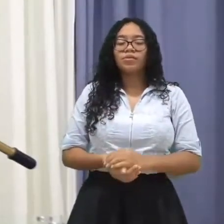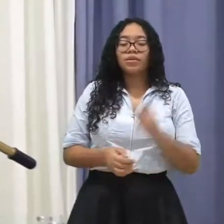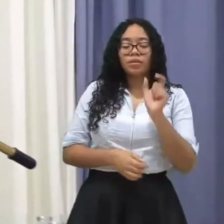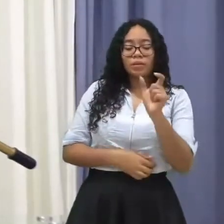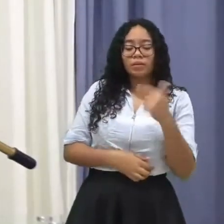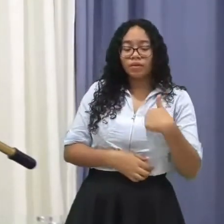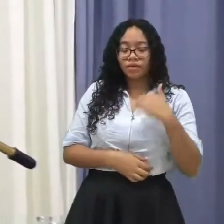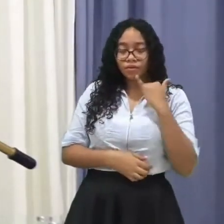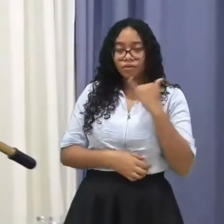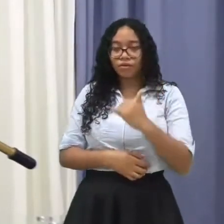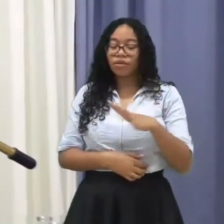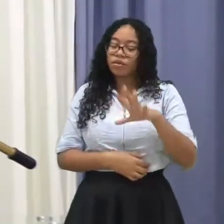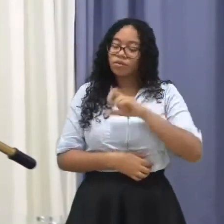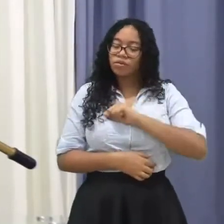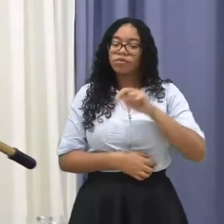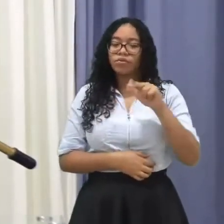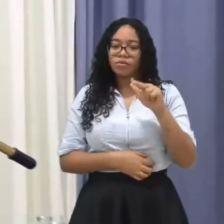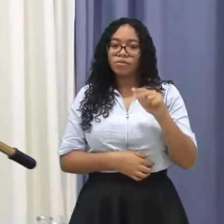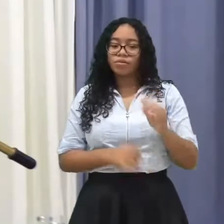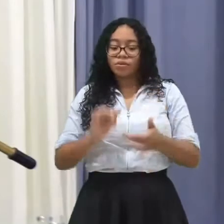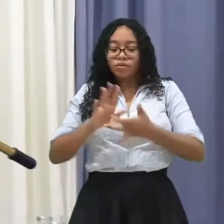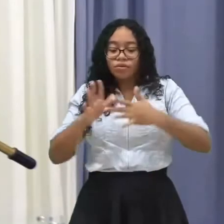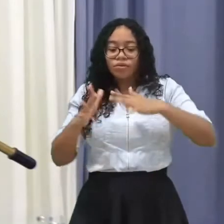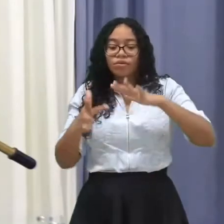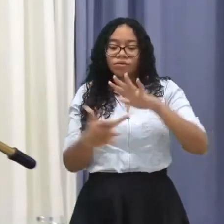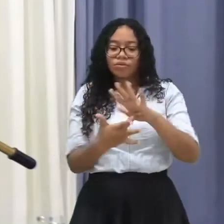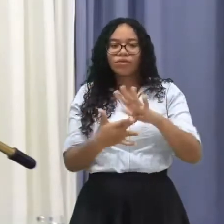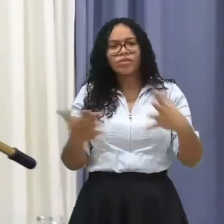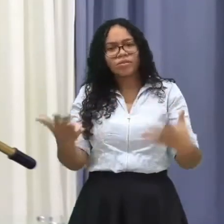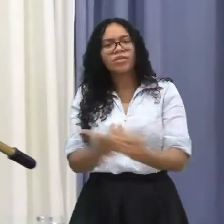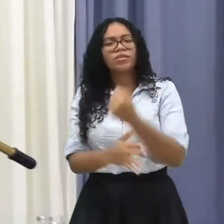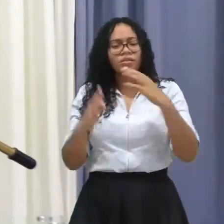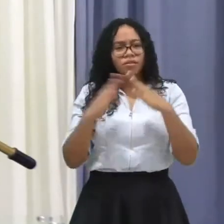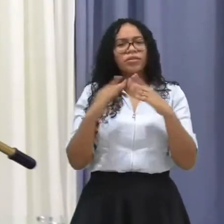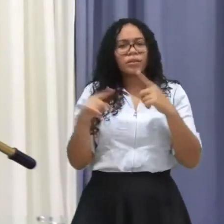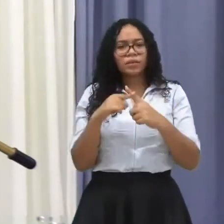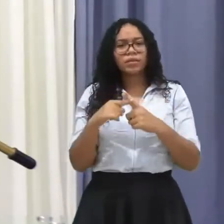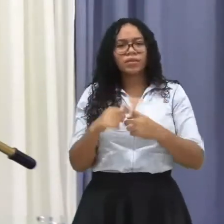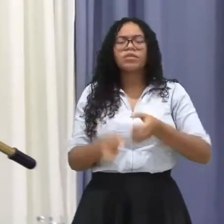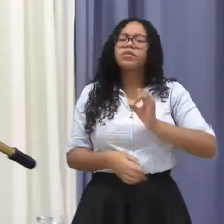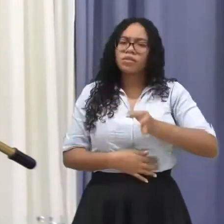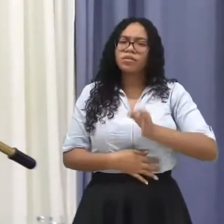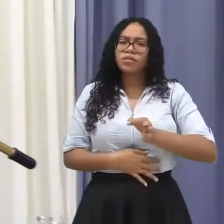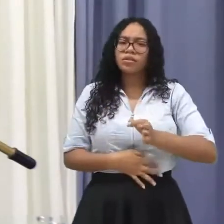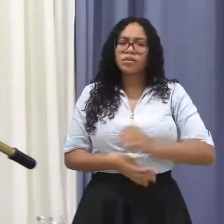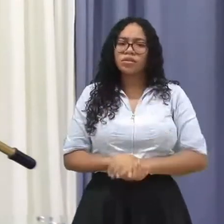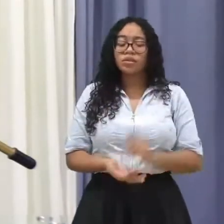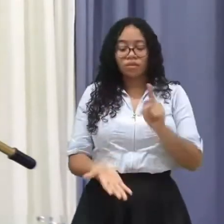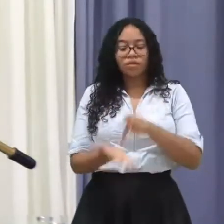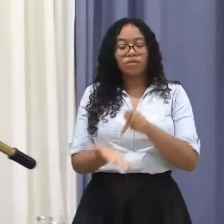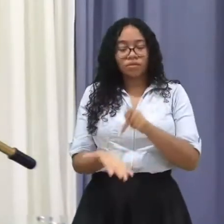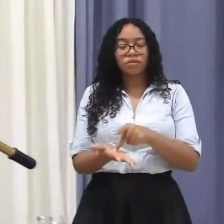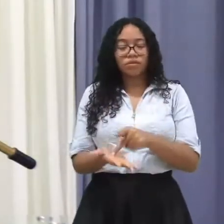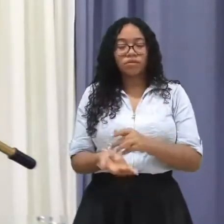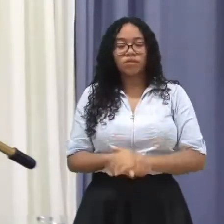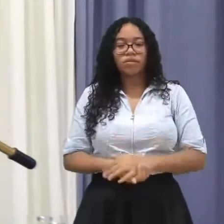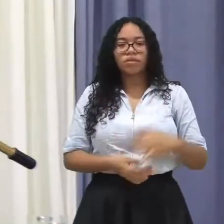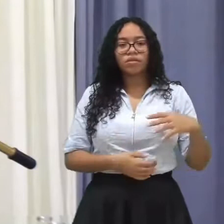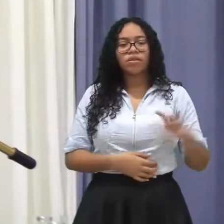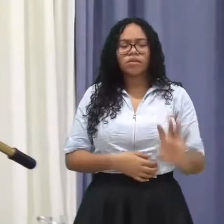Amados, Jesus virá para a sua igreja, e isto é um fato que se dará em